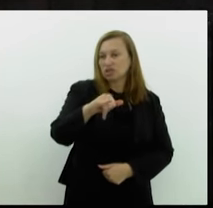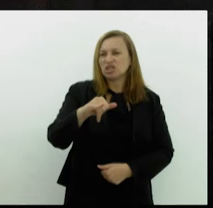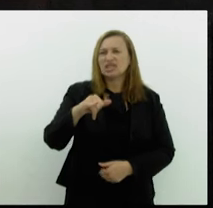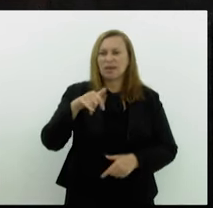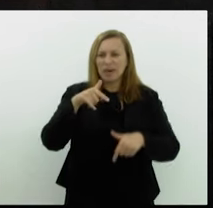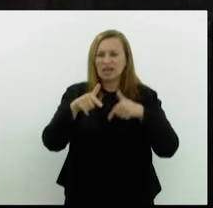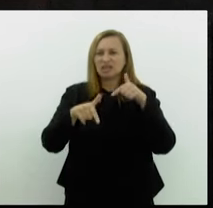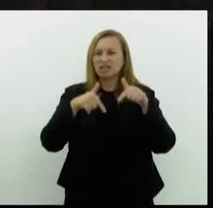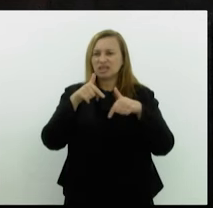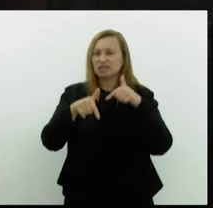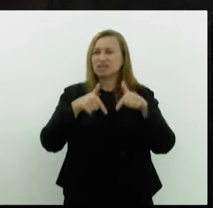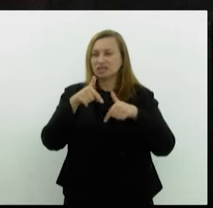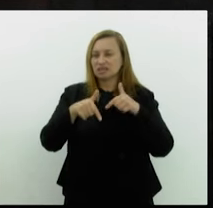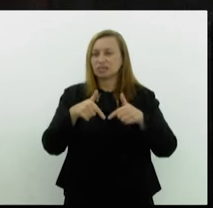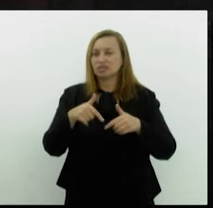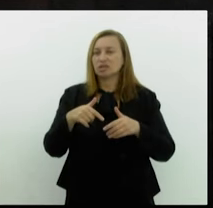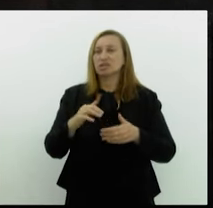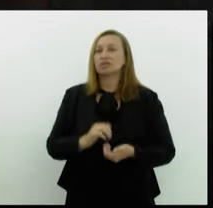uma alíquota de